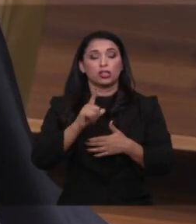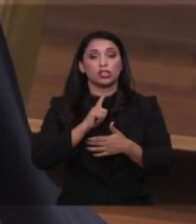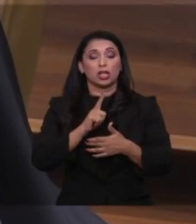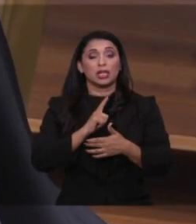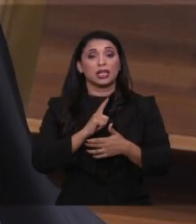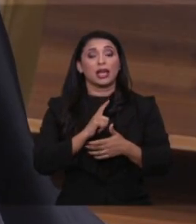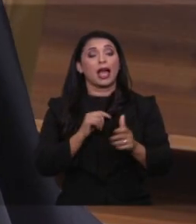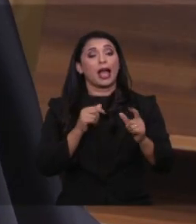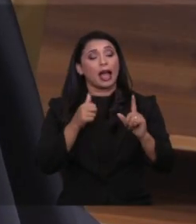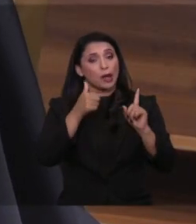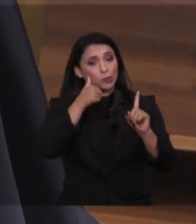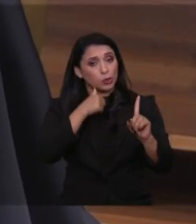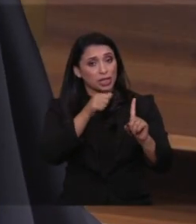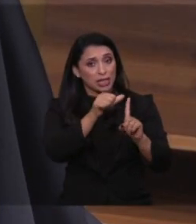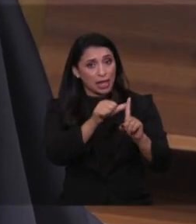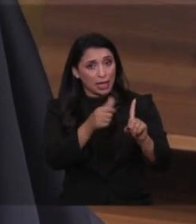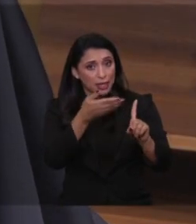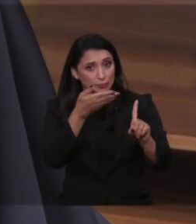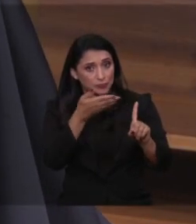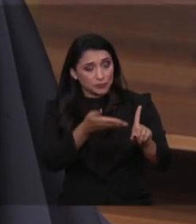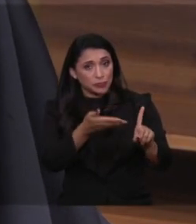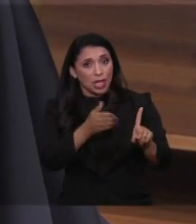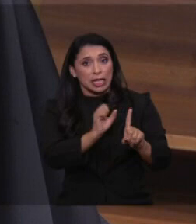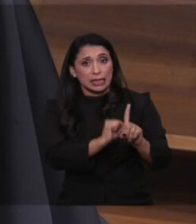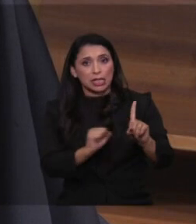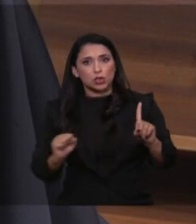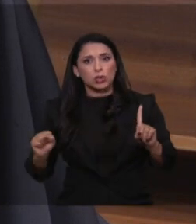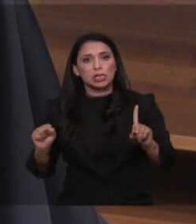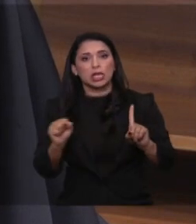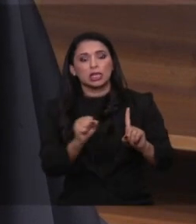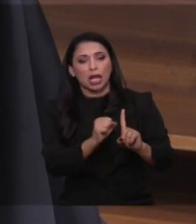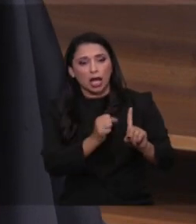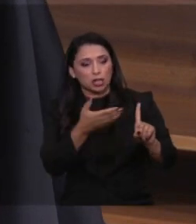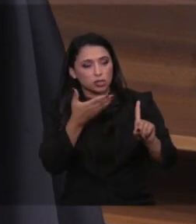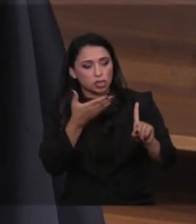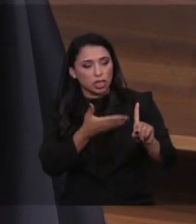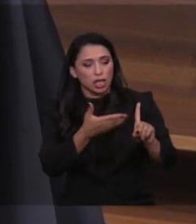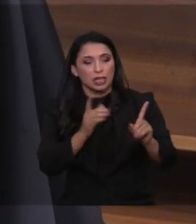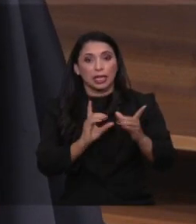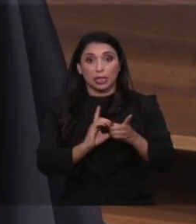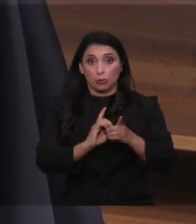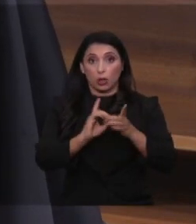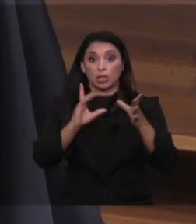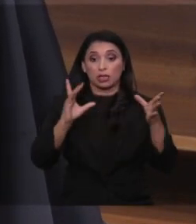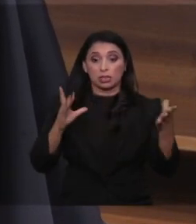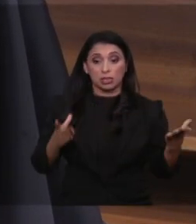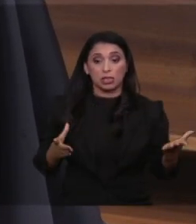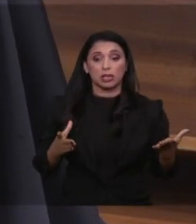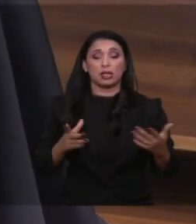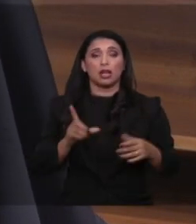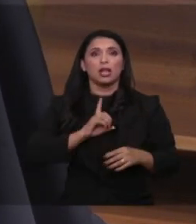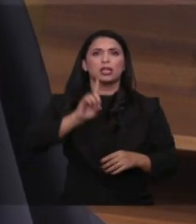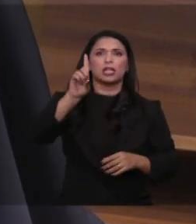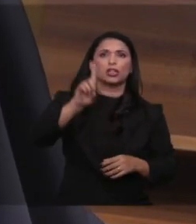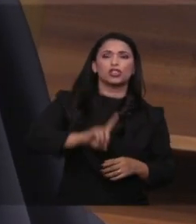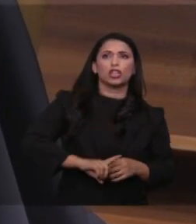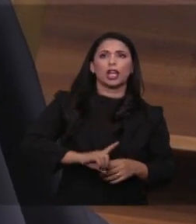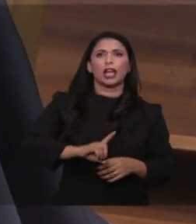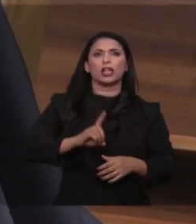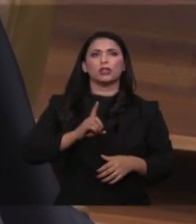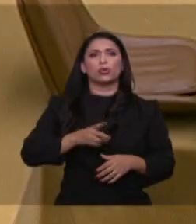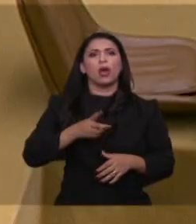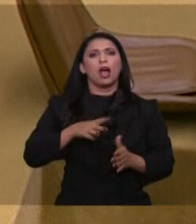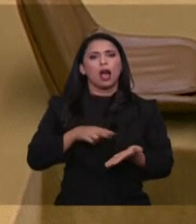situação na sociedade, especialmente nas sociedades democráticas, com direito à voz, com direito